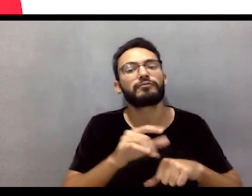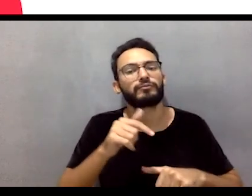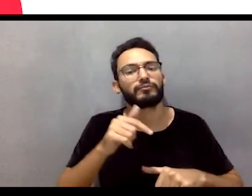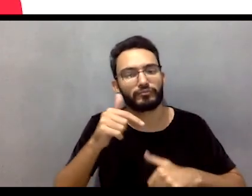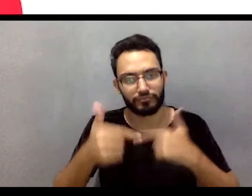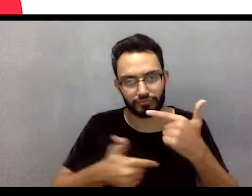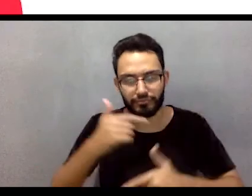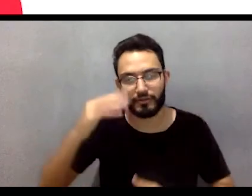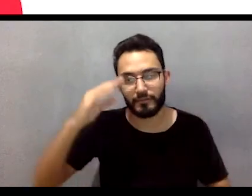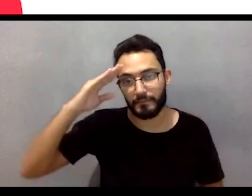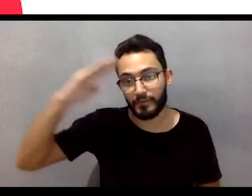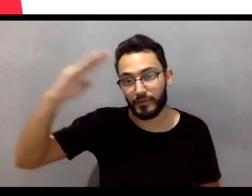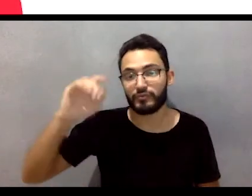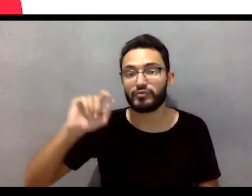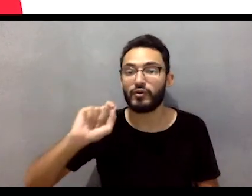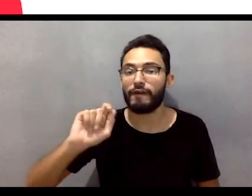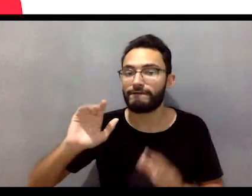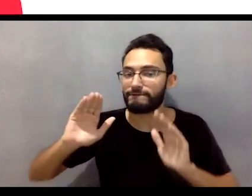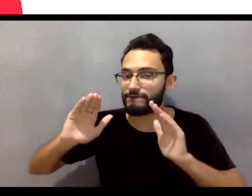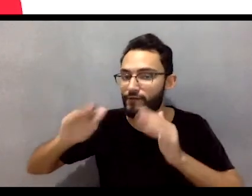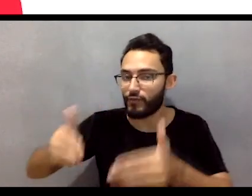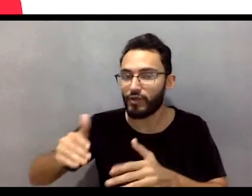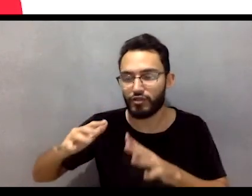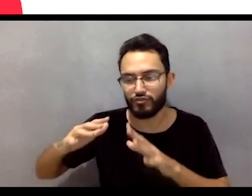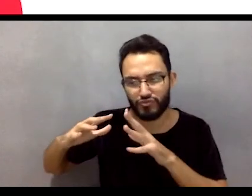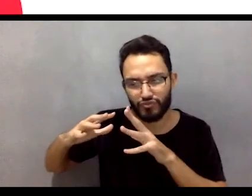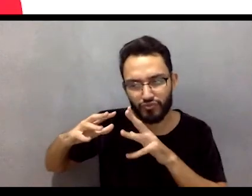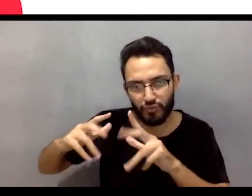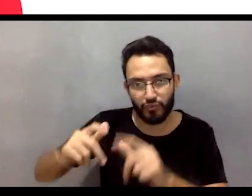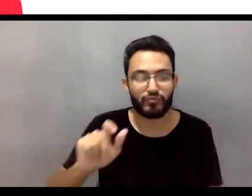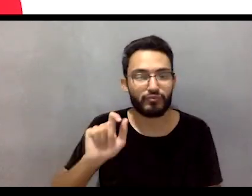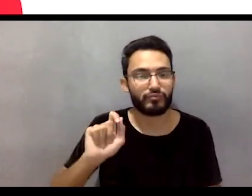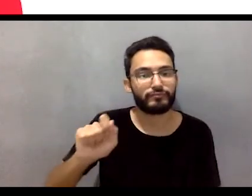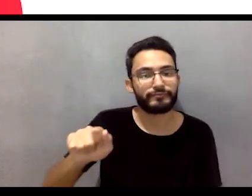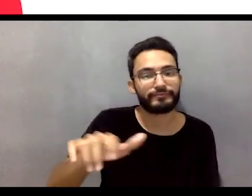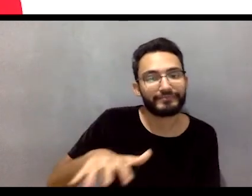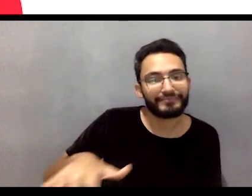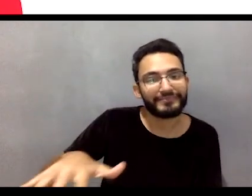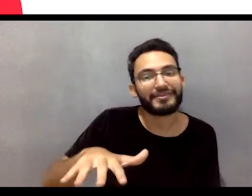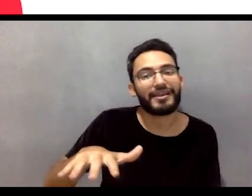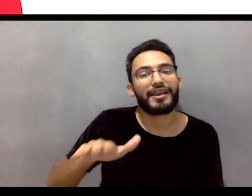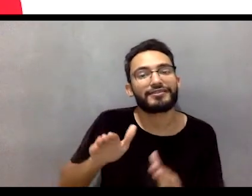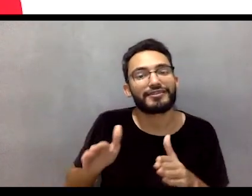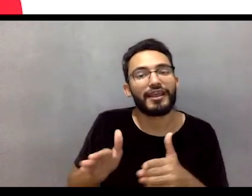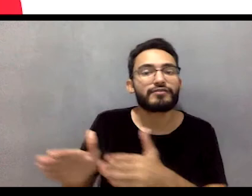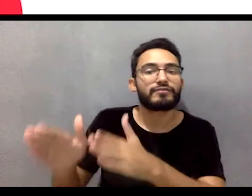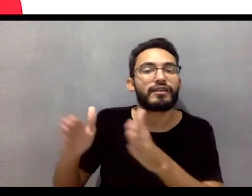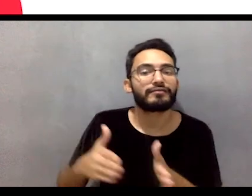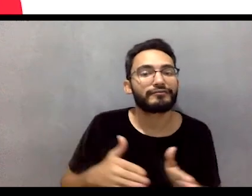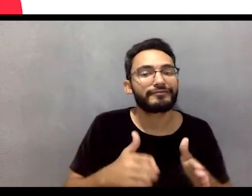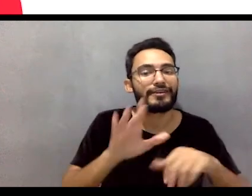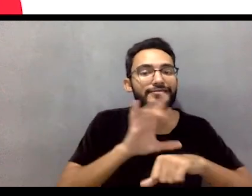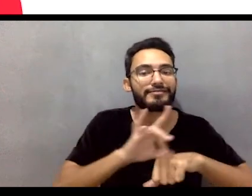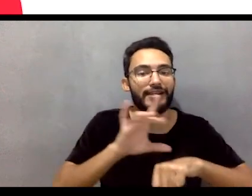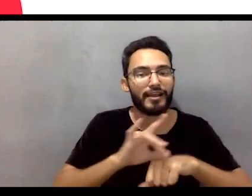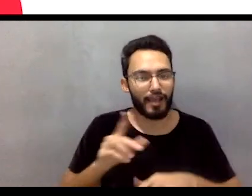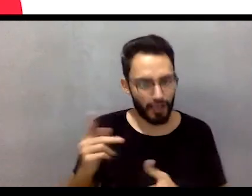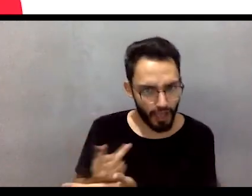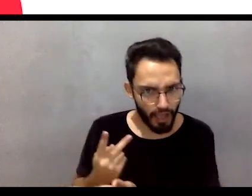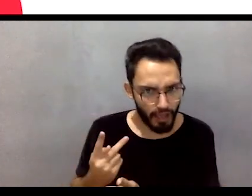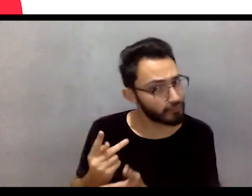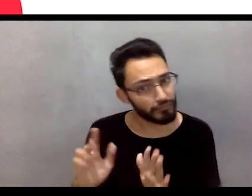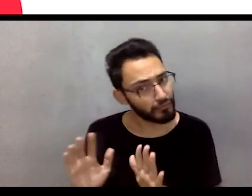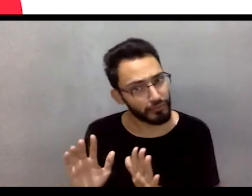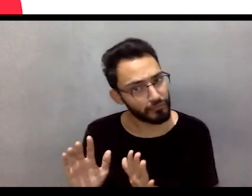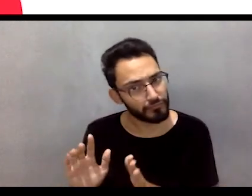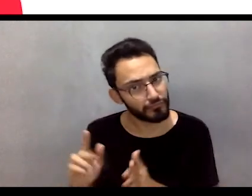a priorização focando totalmente nesses direcionadores estratégicos. Isso é errado? Não, não